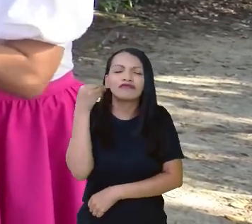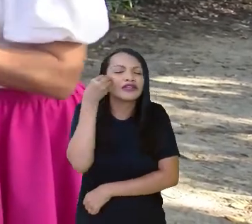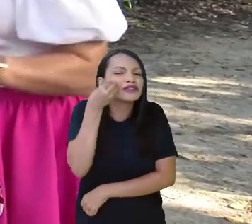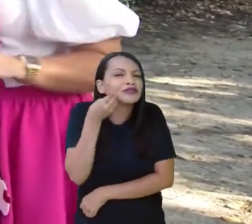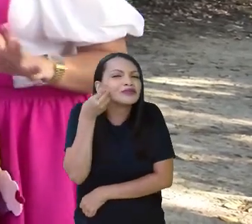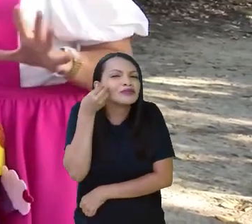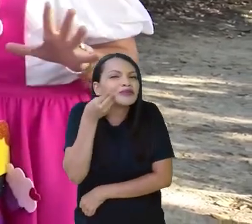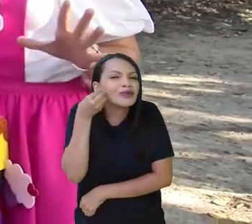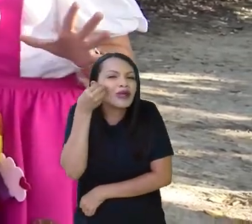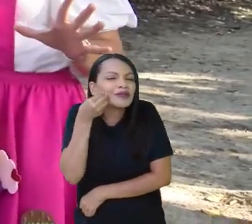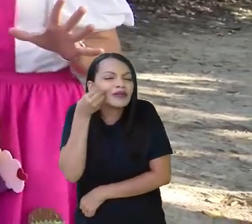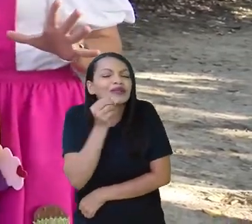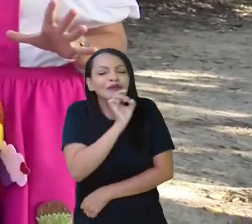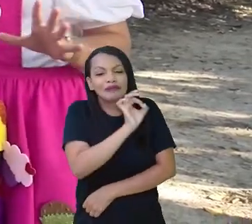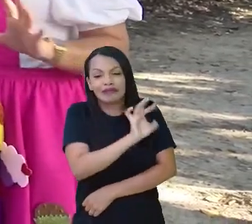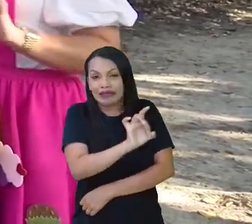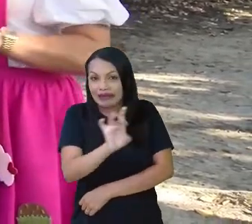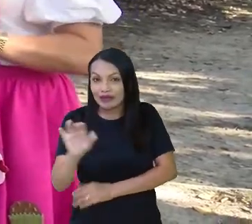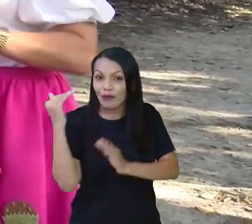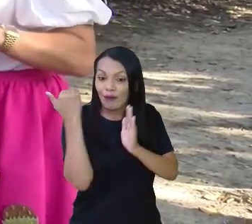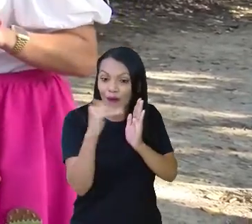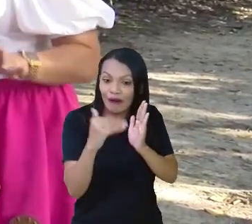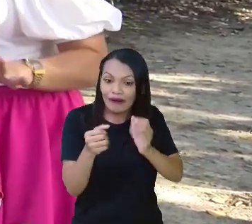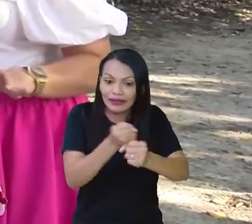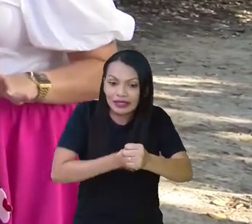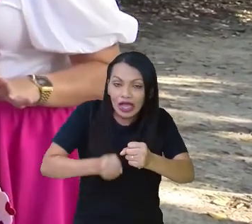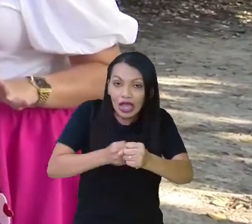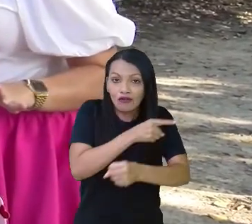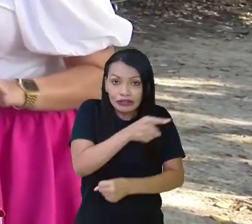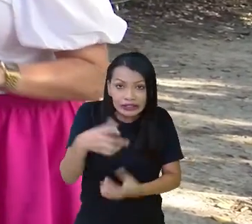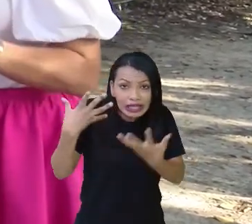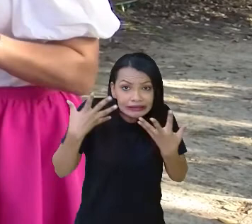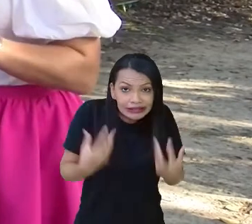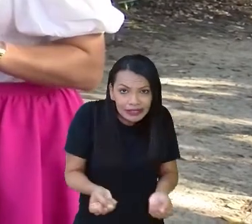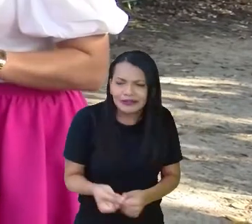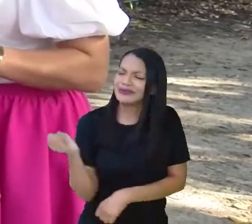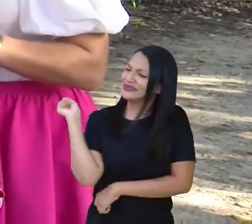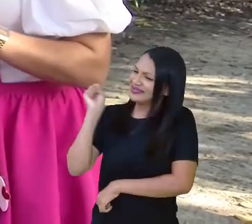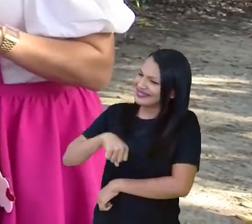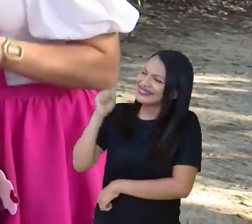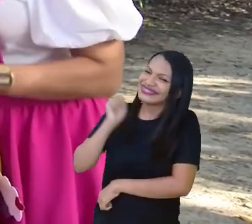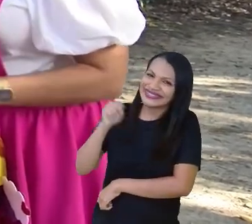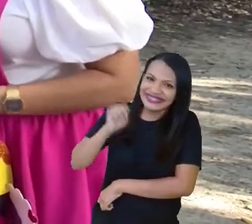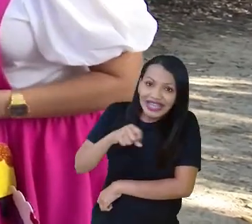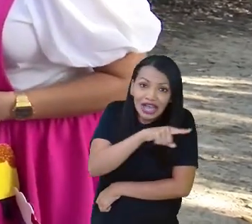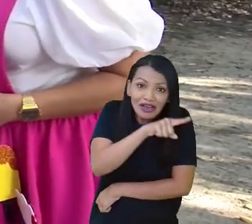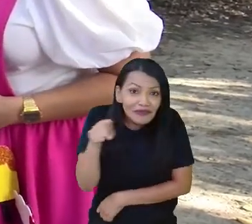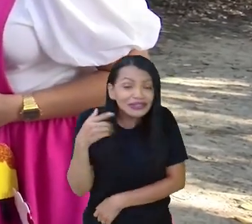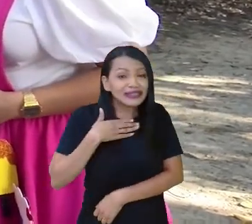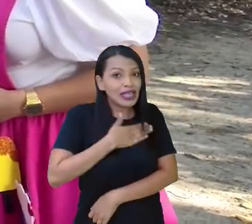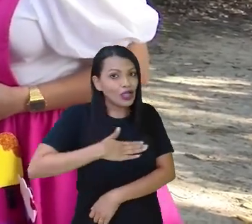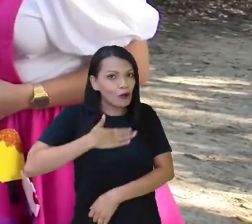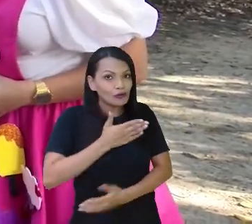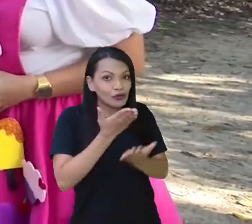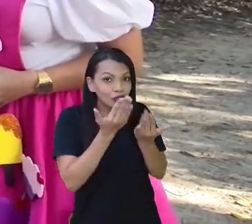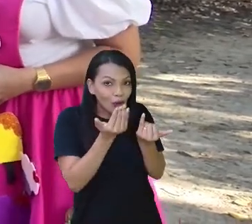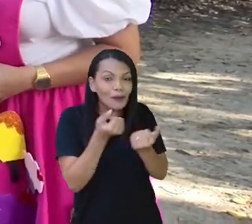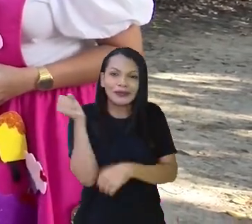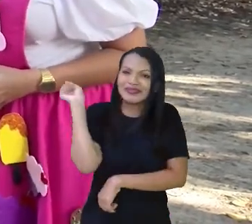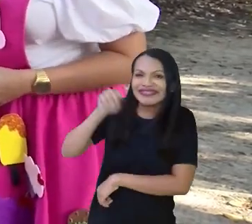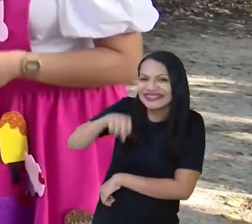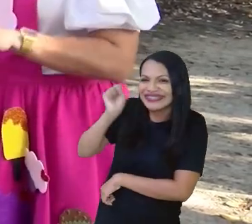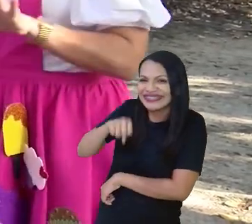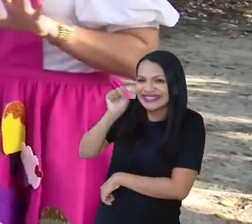experimentar cada uma delas, certo? Vocês topam? Sim! Vocês gostam de comer?